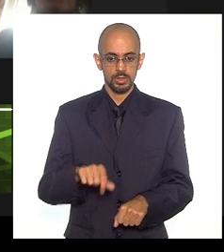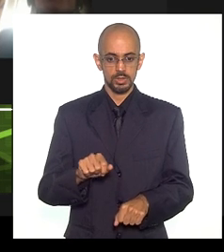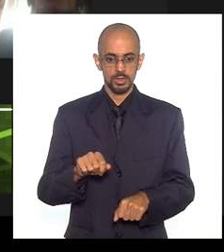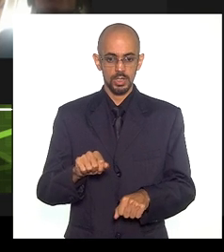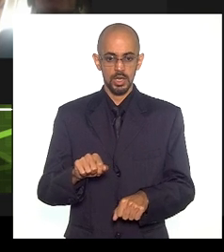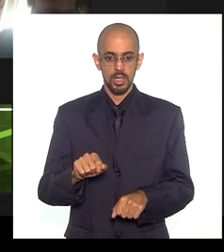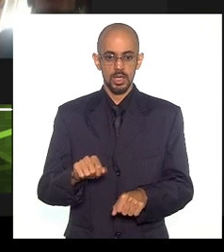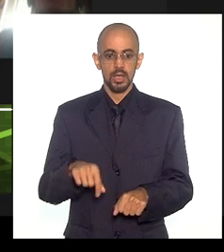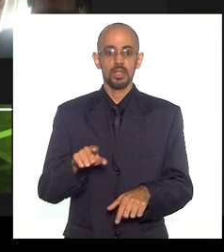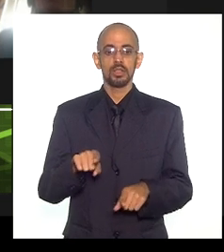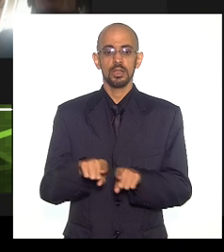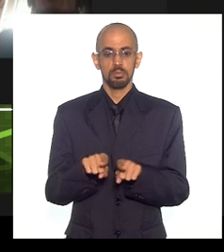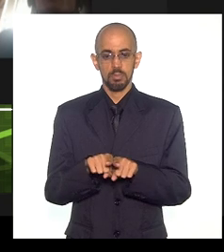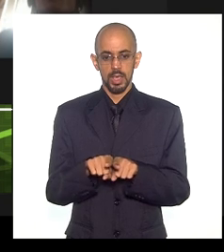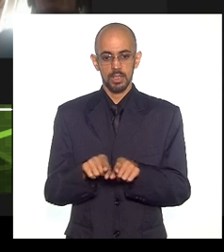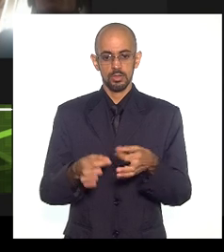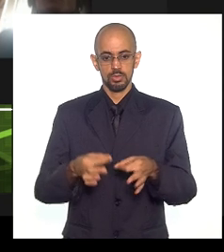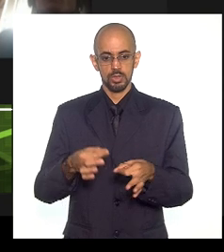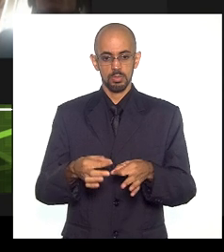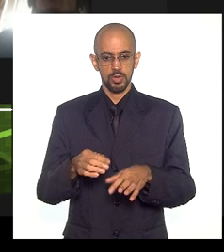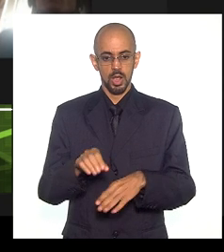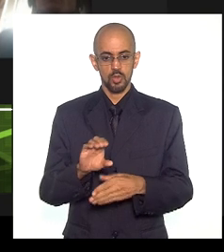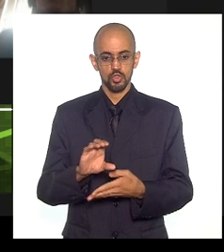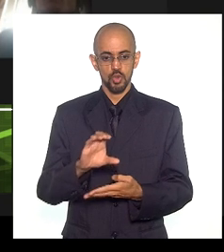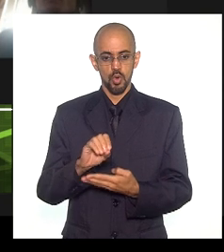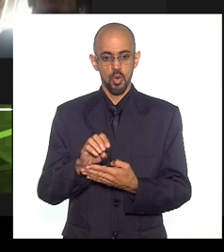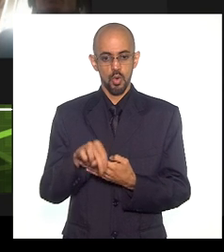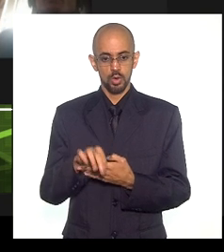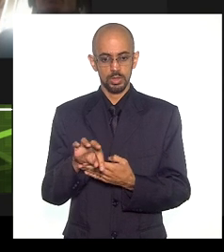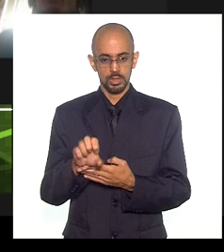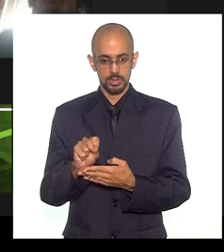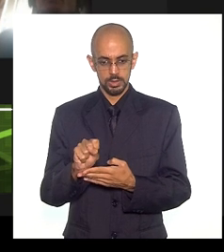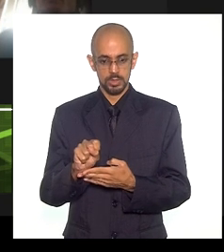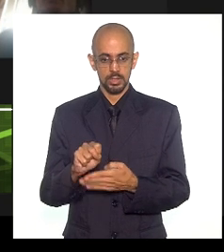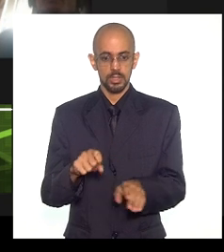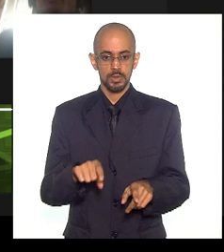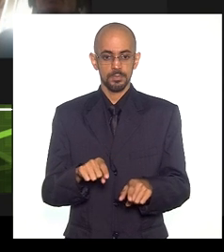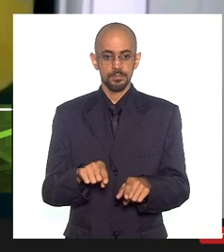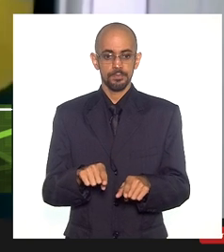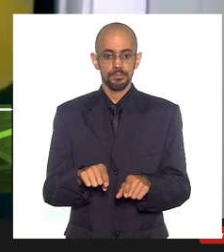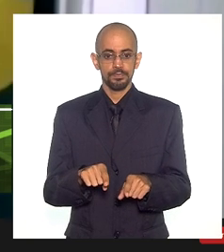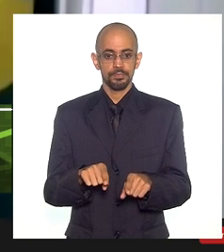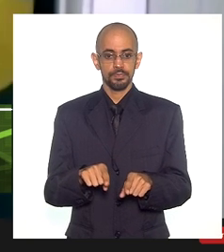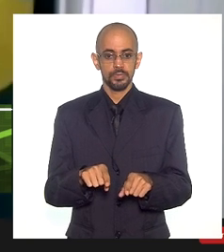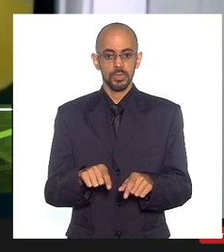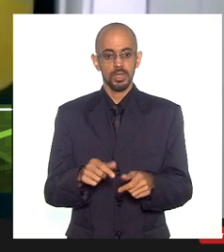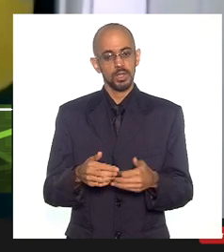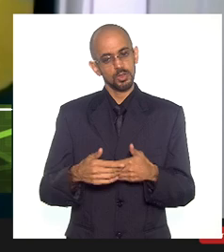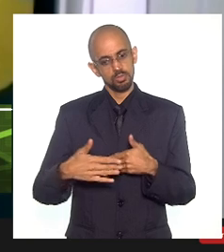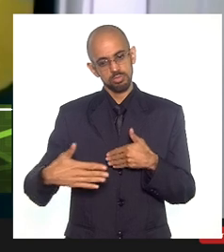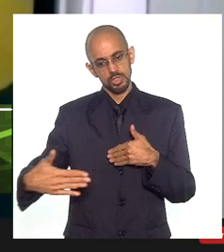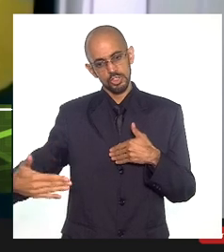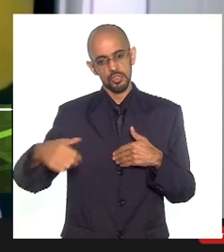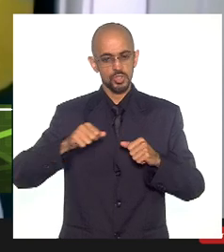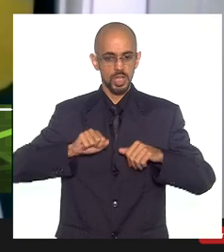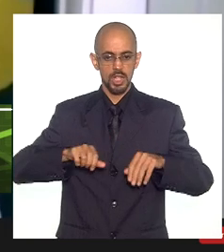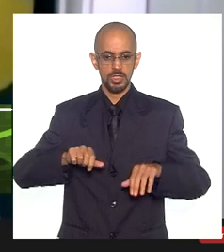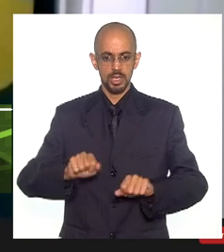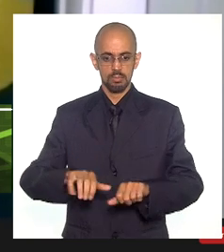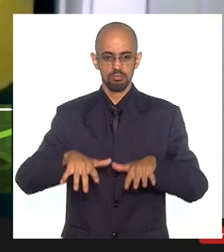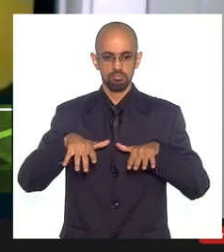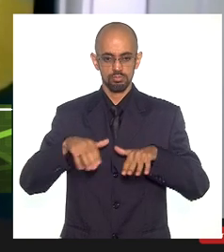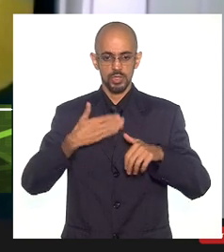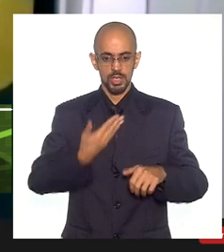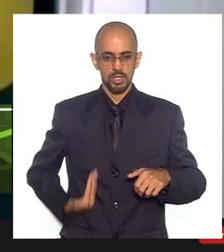do Estado, também está conosco na sala. E, enfim, ao longo da audiência vamos agradecendo e registrando as presenças. Agradeço a